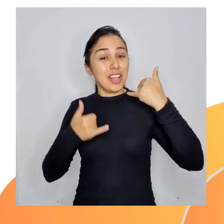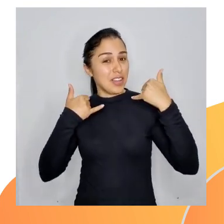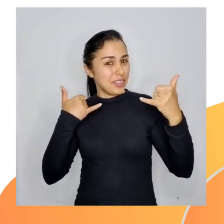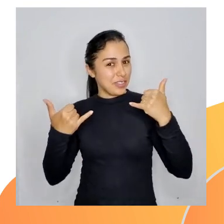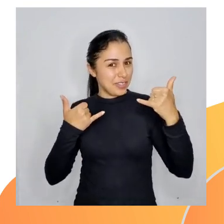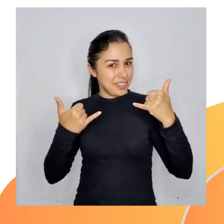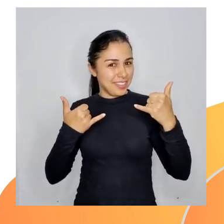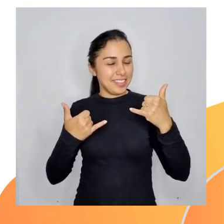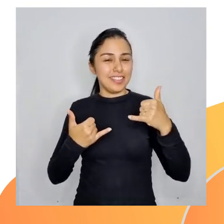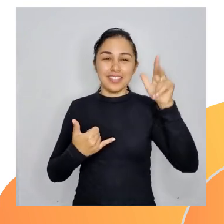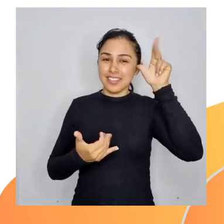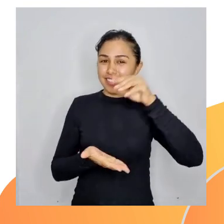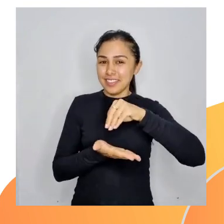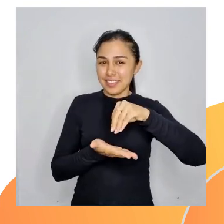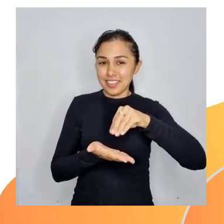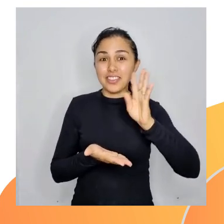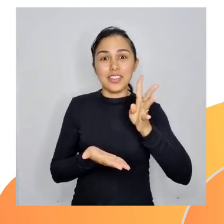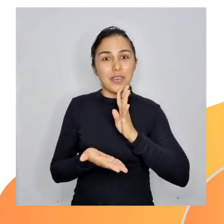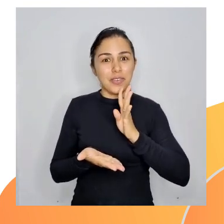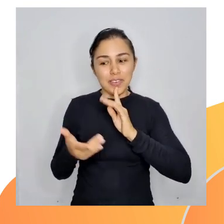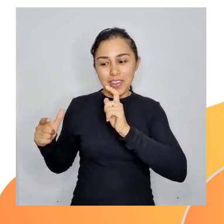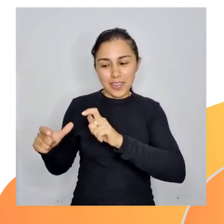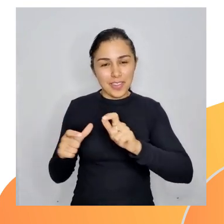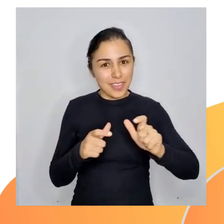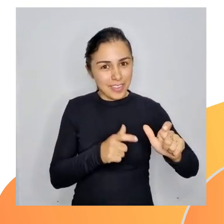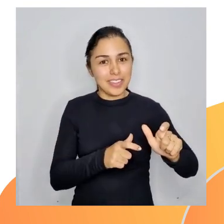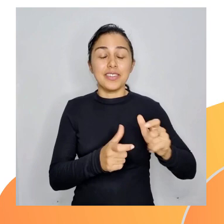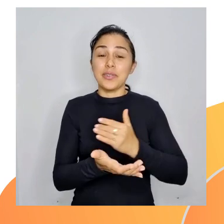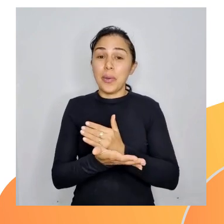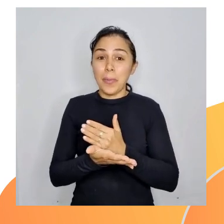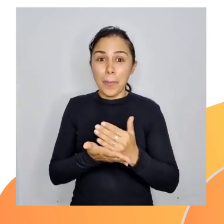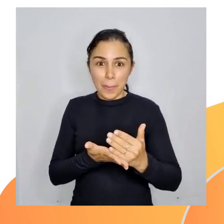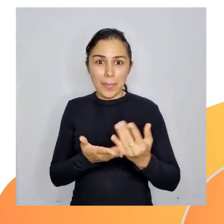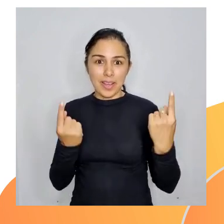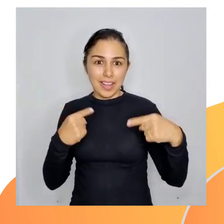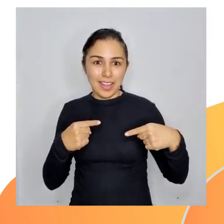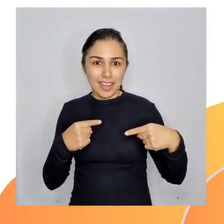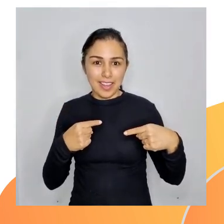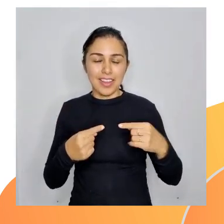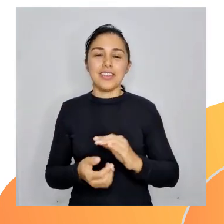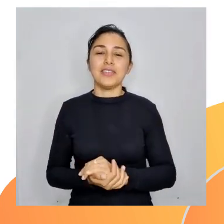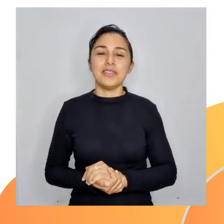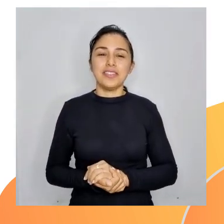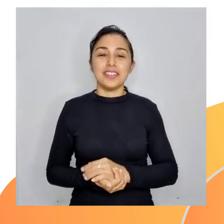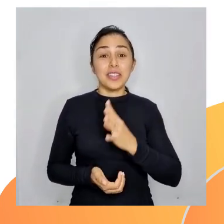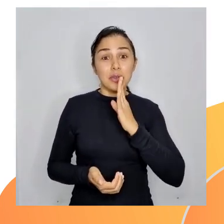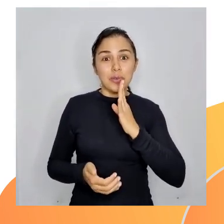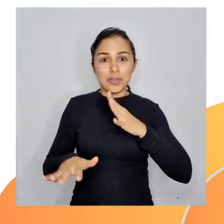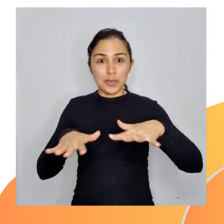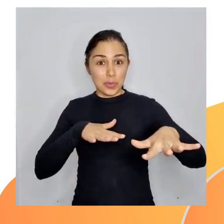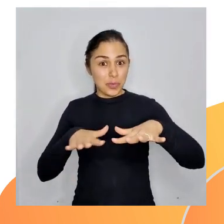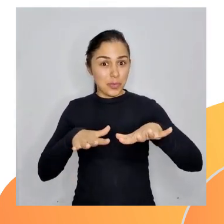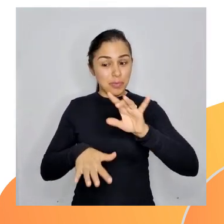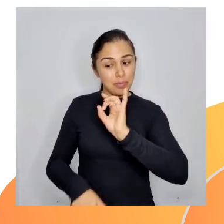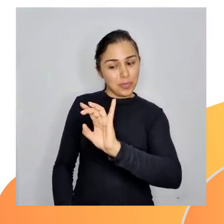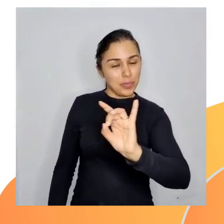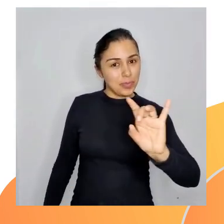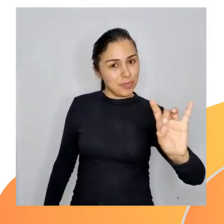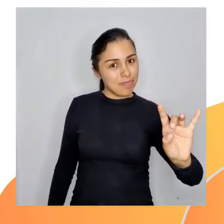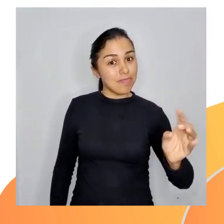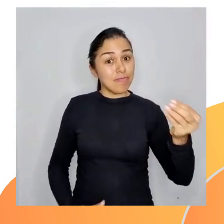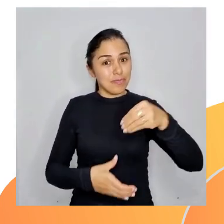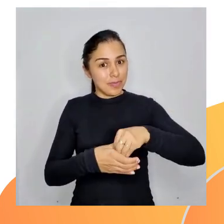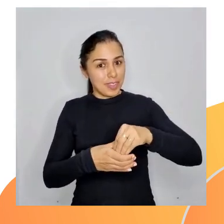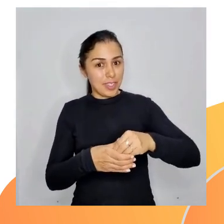Já conhecia os posicionamentos iniciais da modalidade? Conhecia o movimento de cada um deles dentro